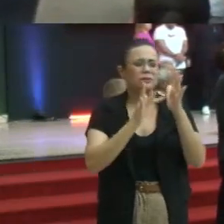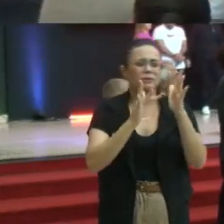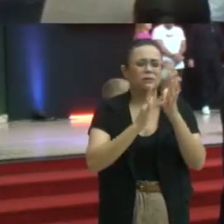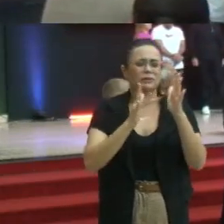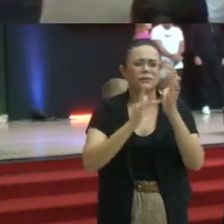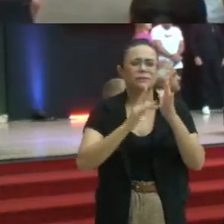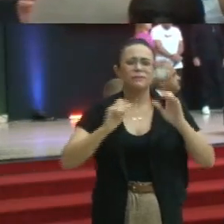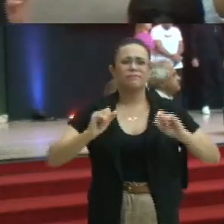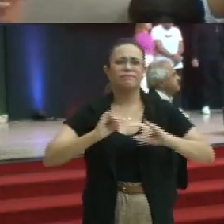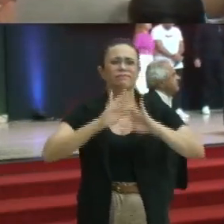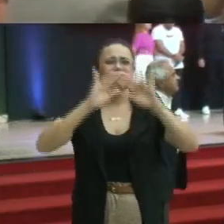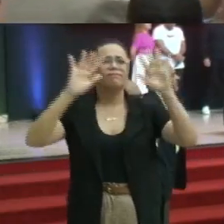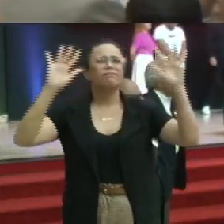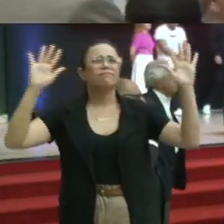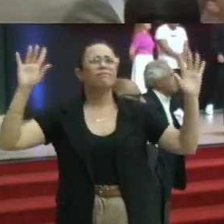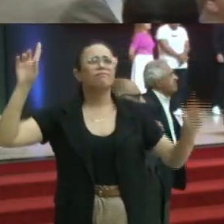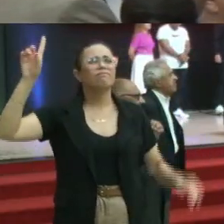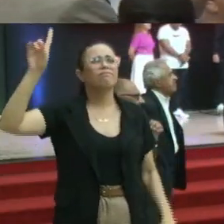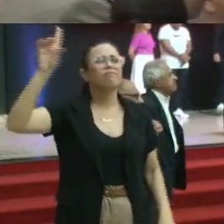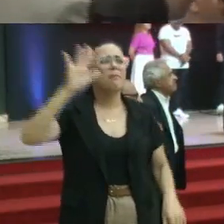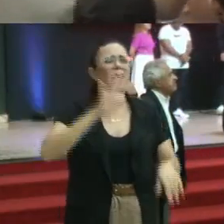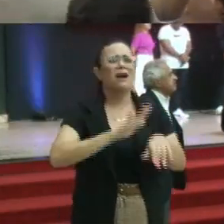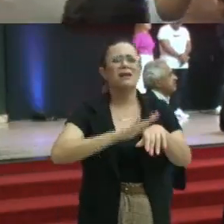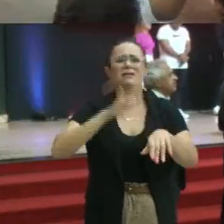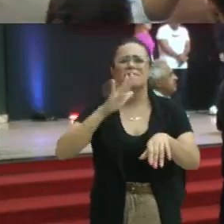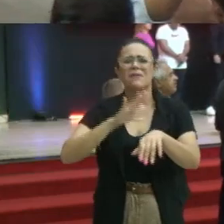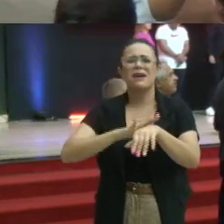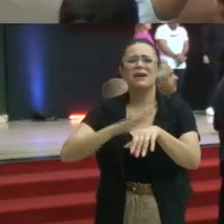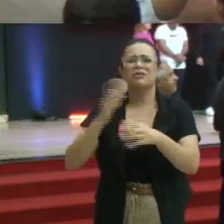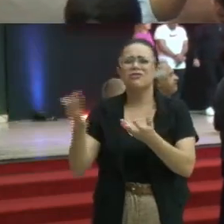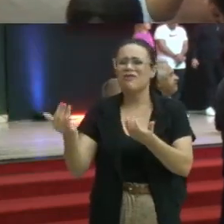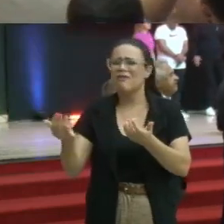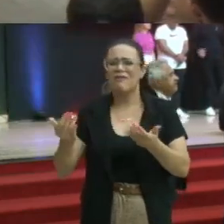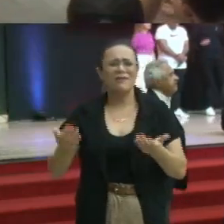para Jesus. Mais um para Jesus.